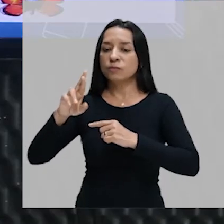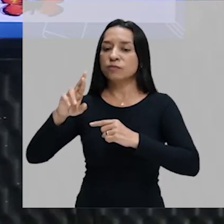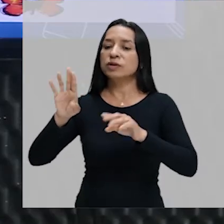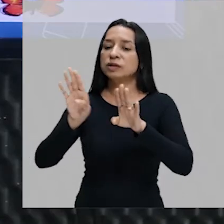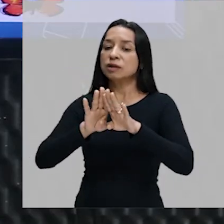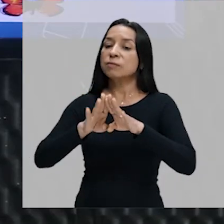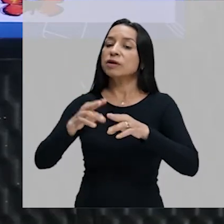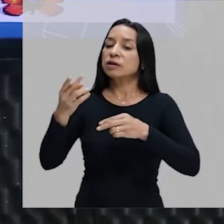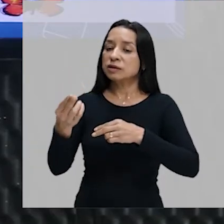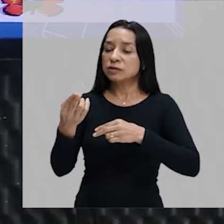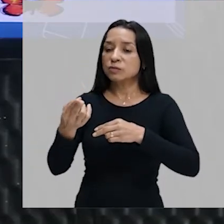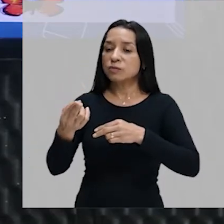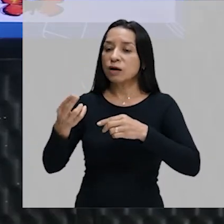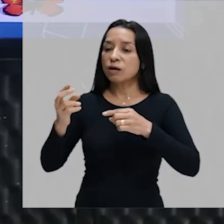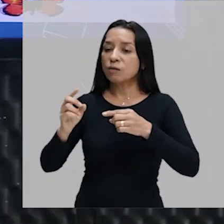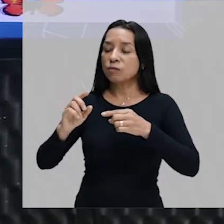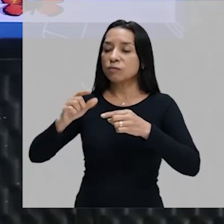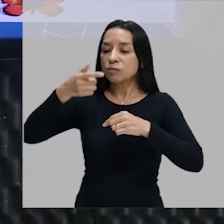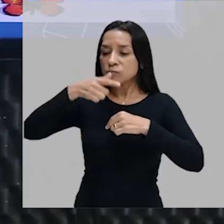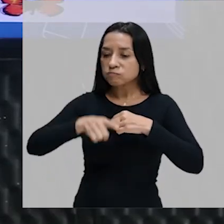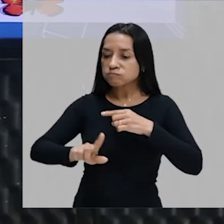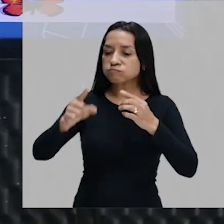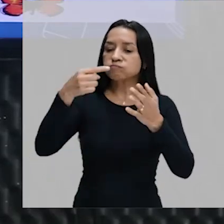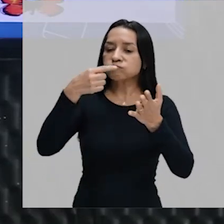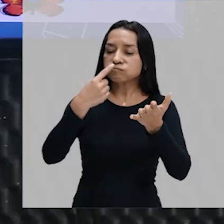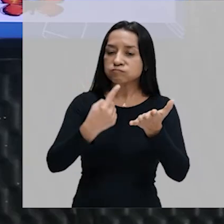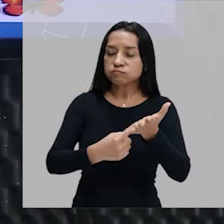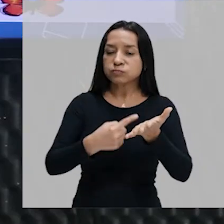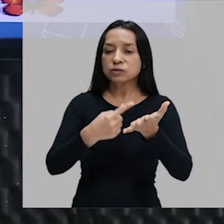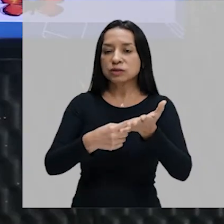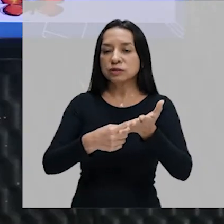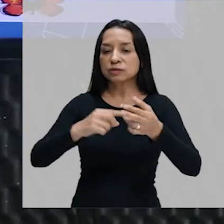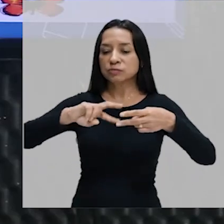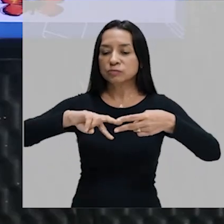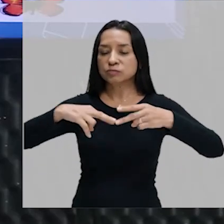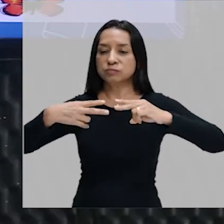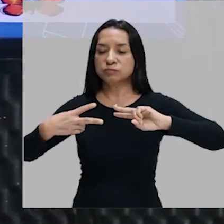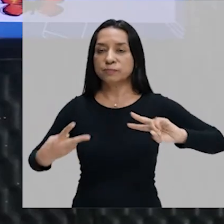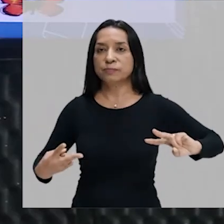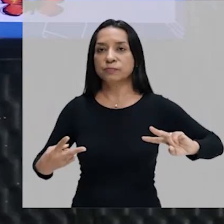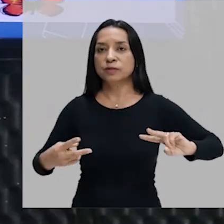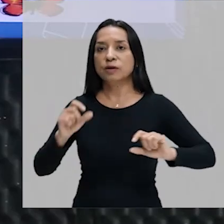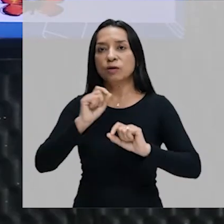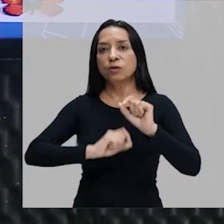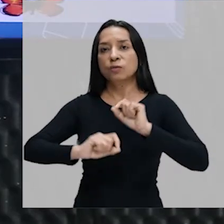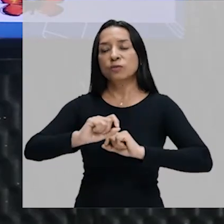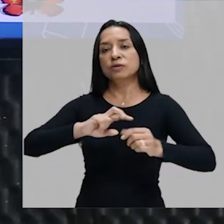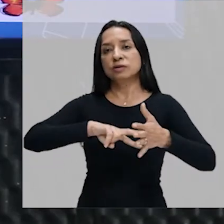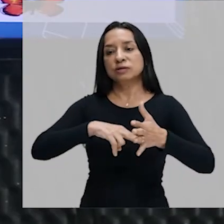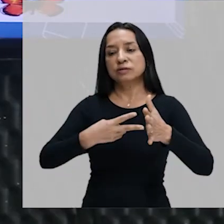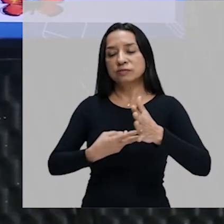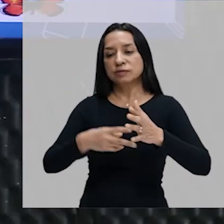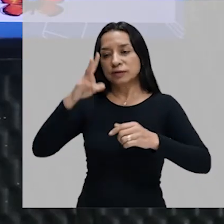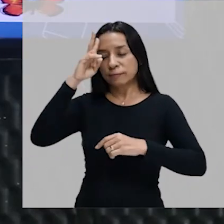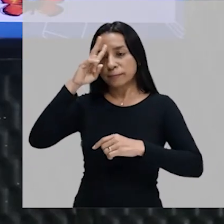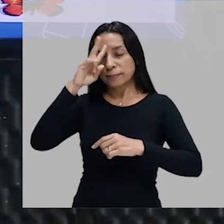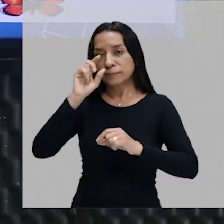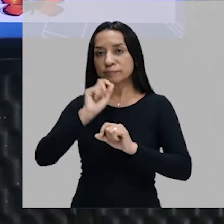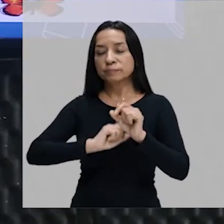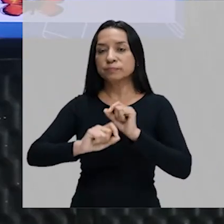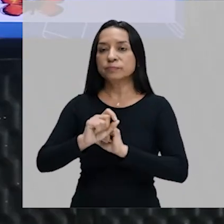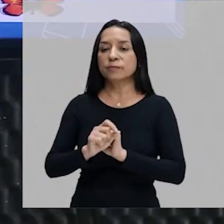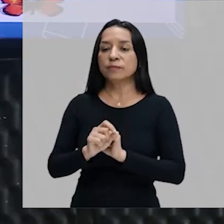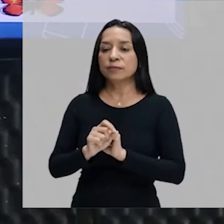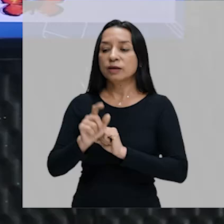que recombinação genética ou recombinação gênica. O que é isso? Lembra que